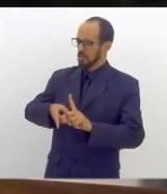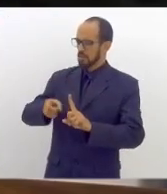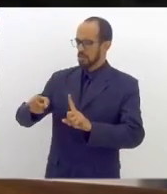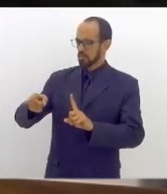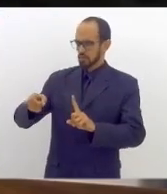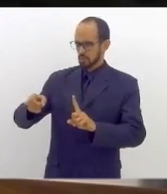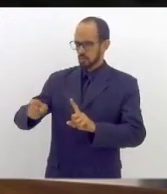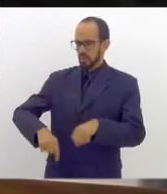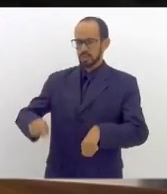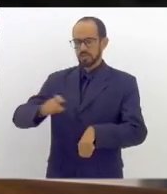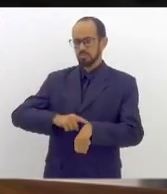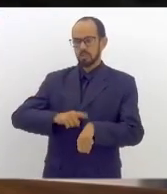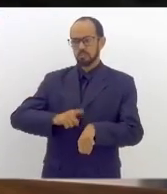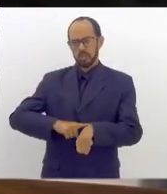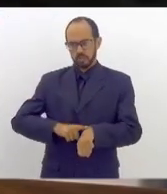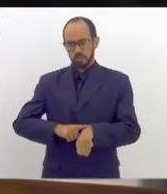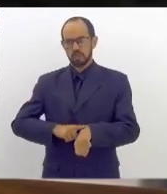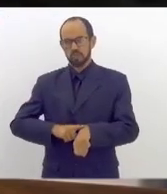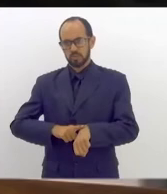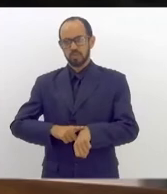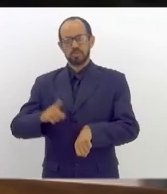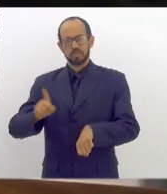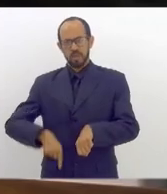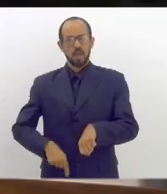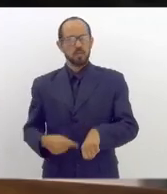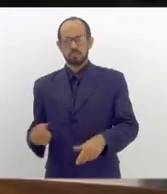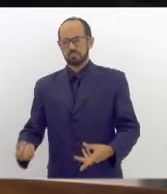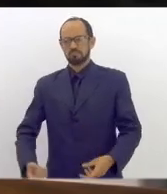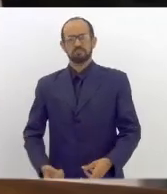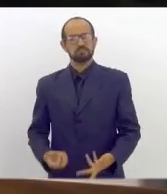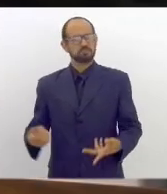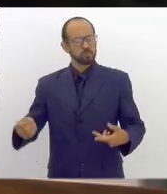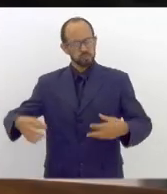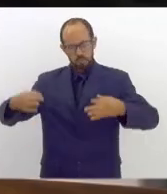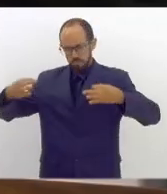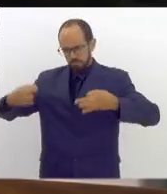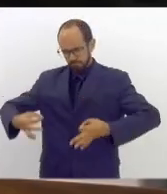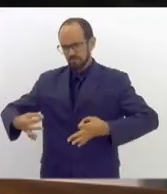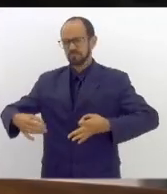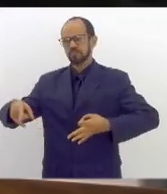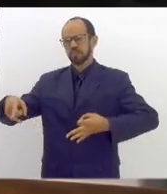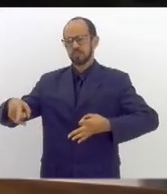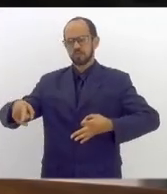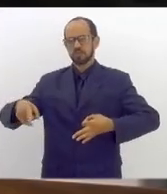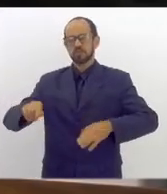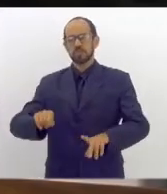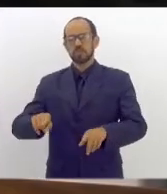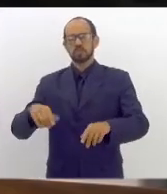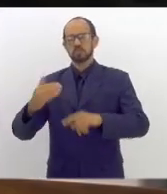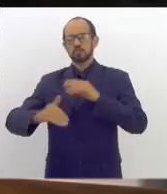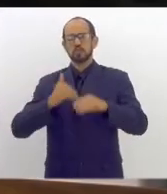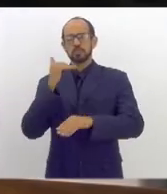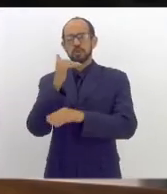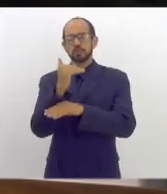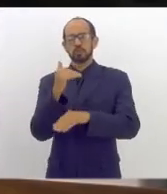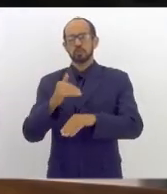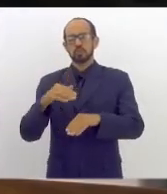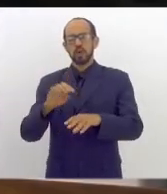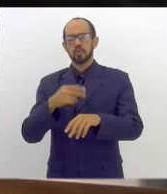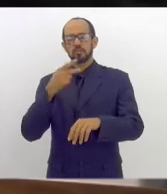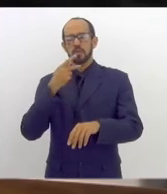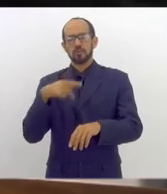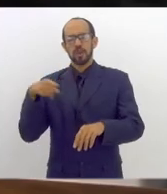nesta ocasião que são mais do que merecidas sobretudo aquelas que foram invocadas pelo nosso